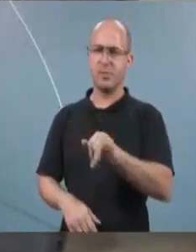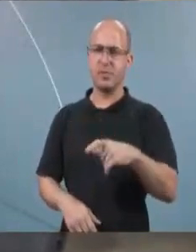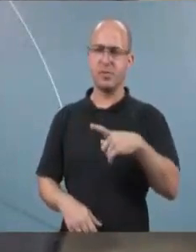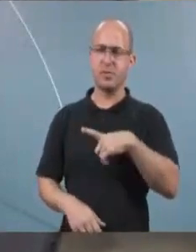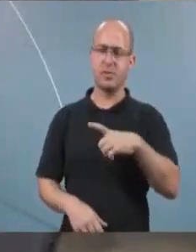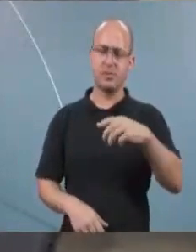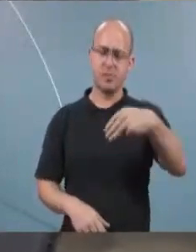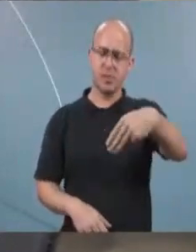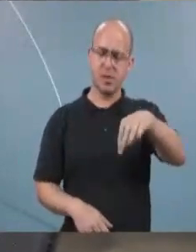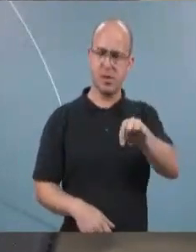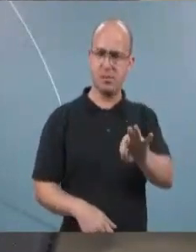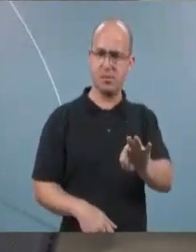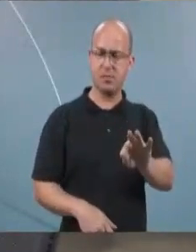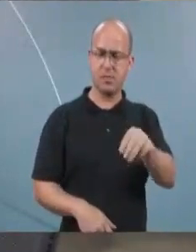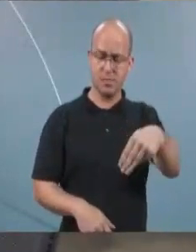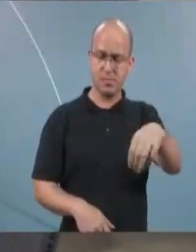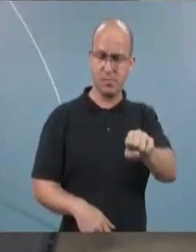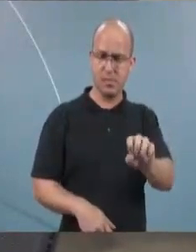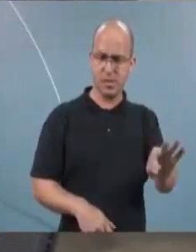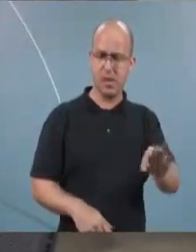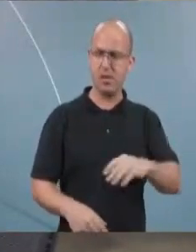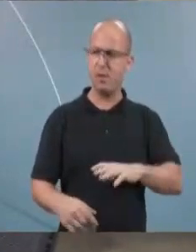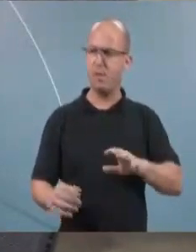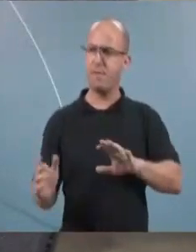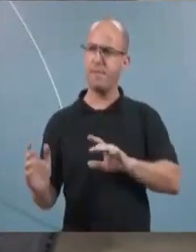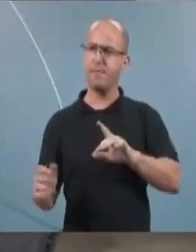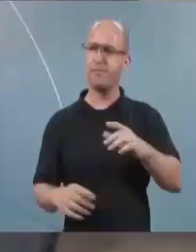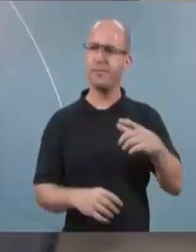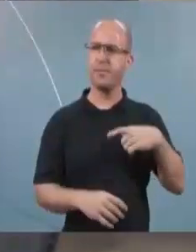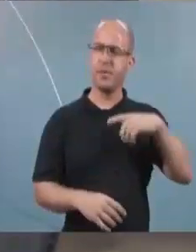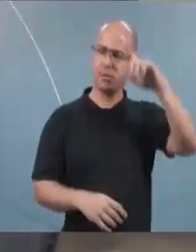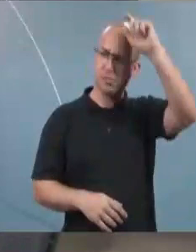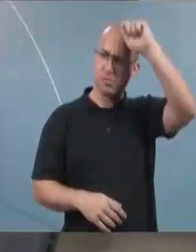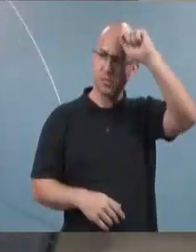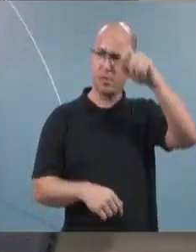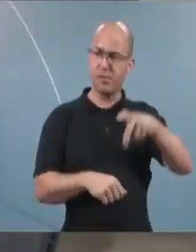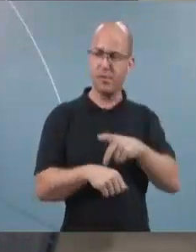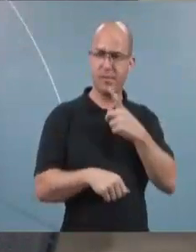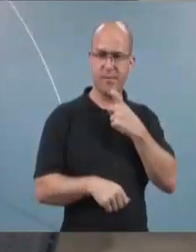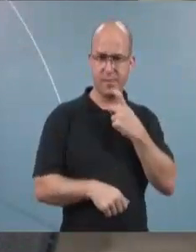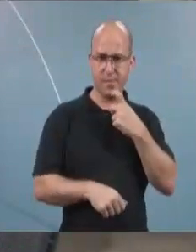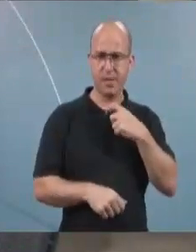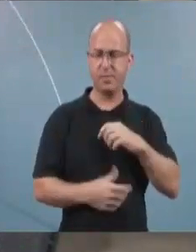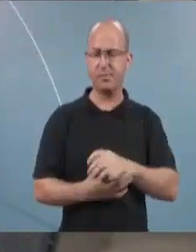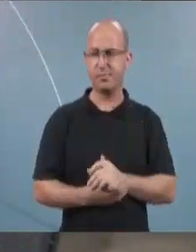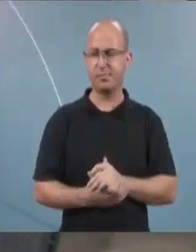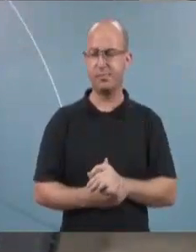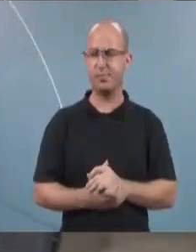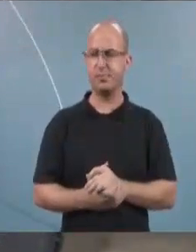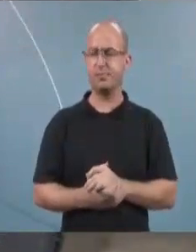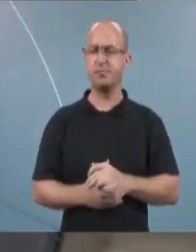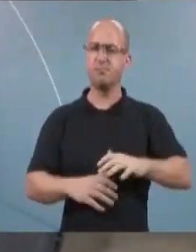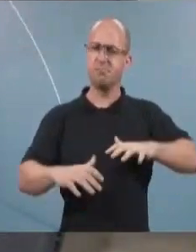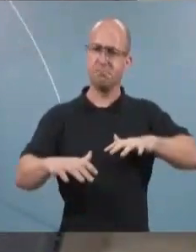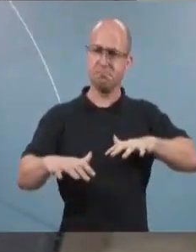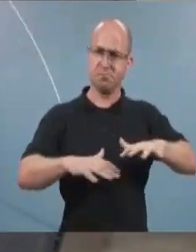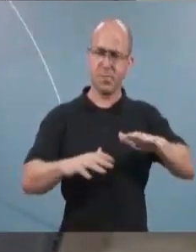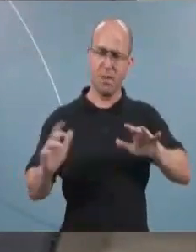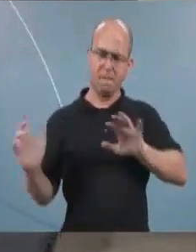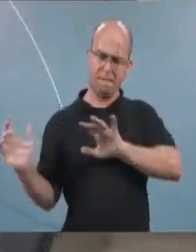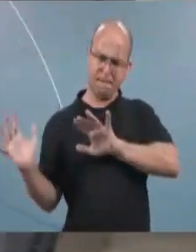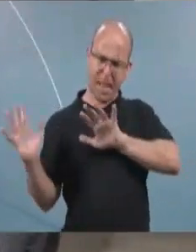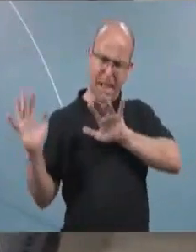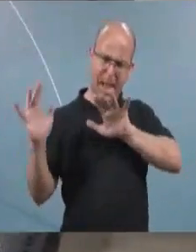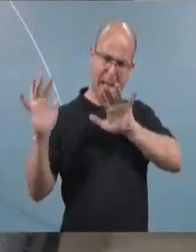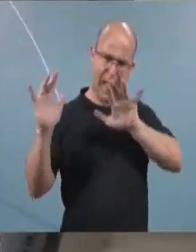do MST tava lá os bonezinho vermelho quando tem uma ação vai todo